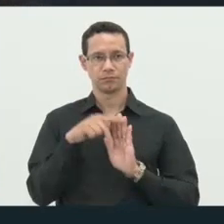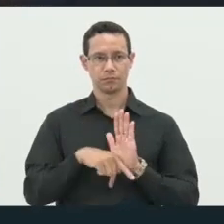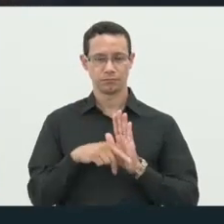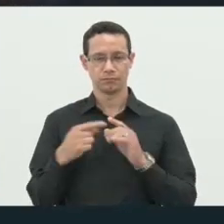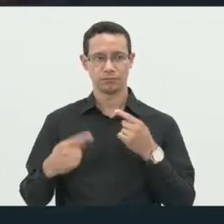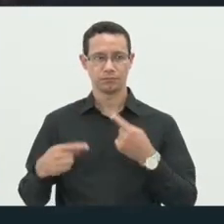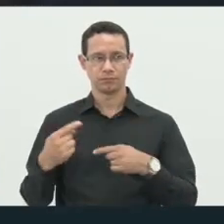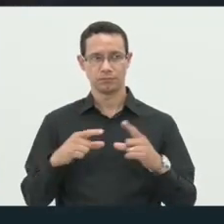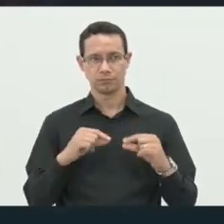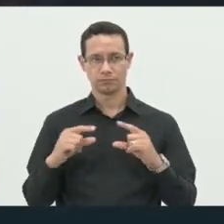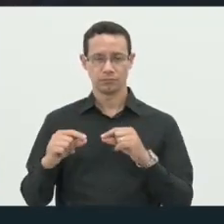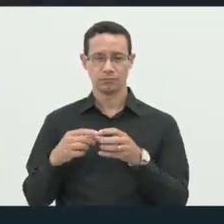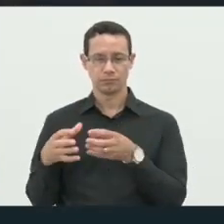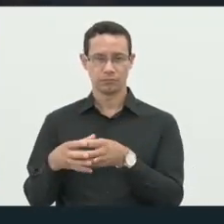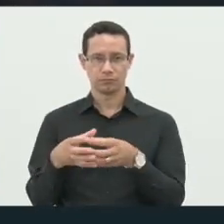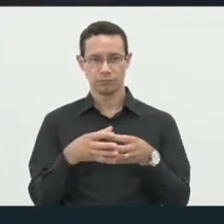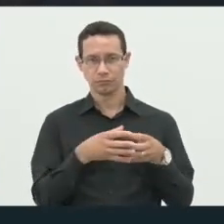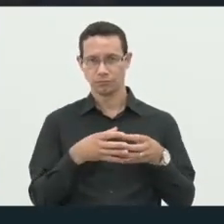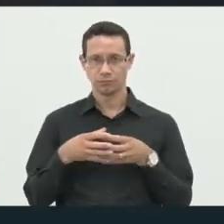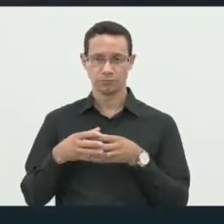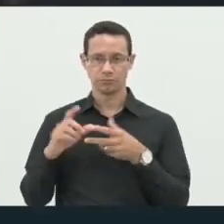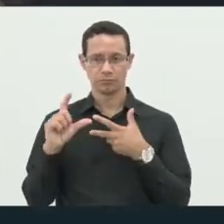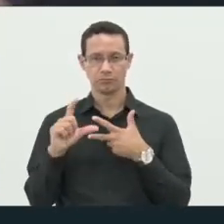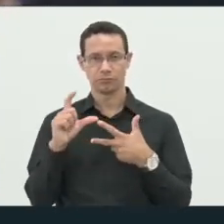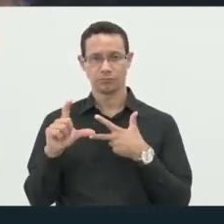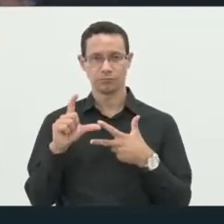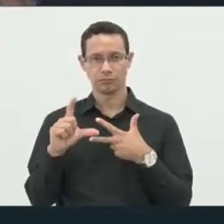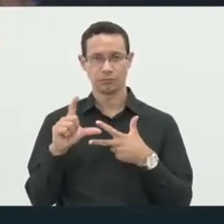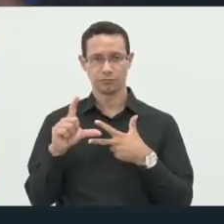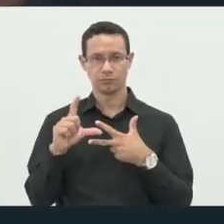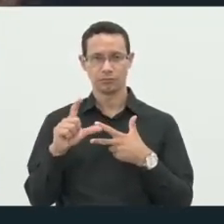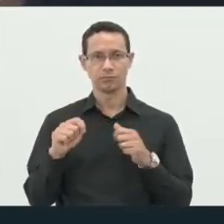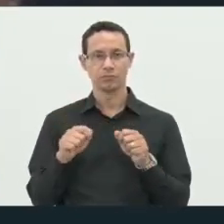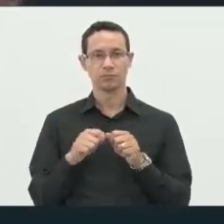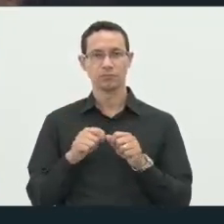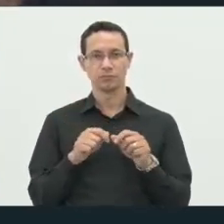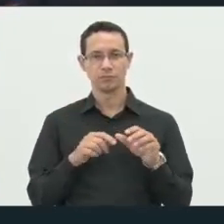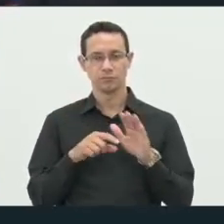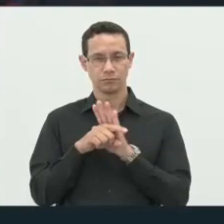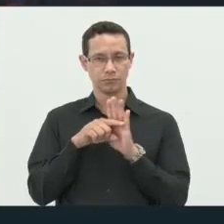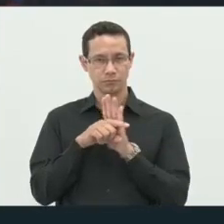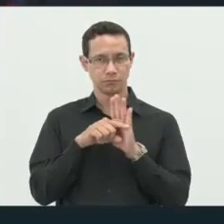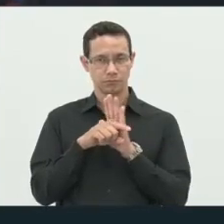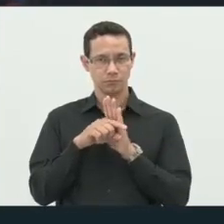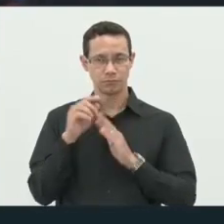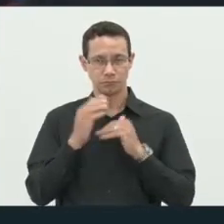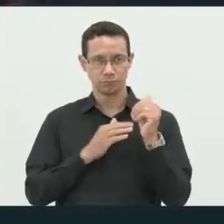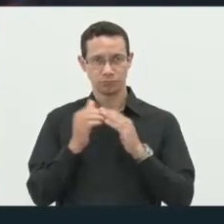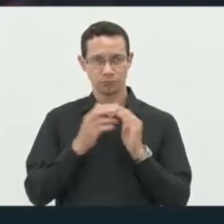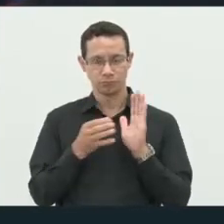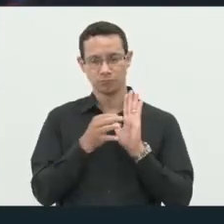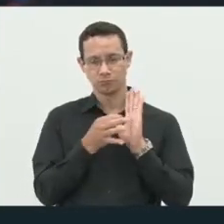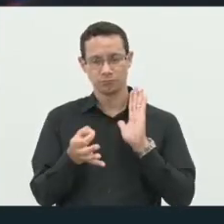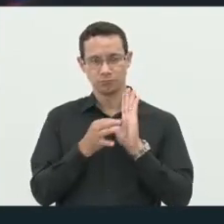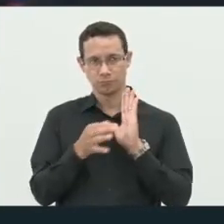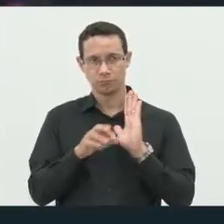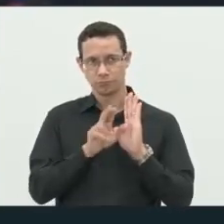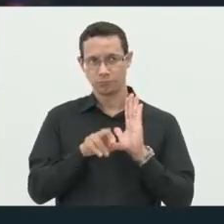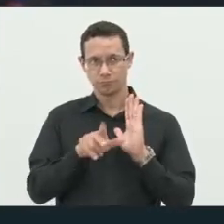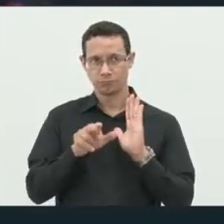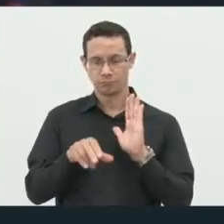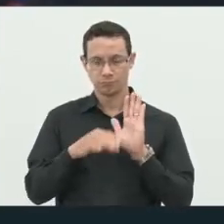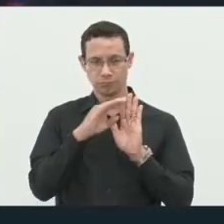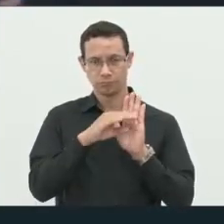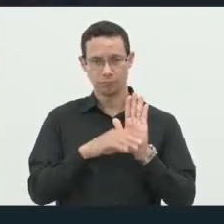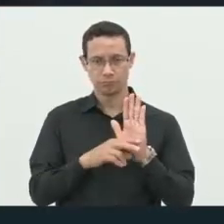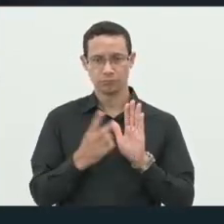deliberados as comissões permanentes do Legislativo onde eles são analisados pelos vereadores e também recebem pareceres do dia